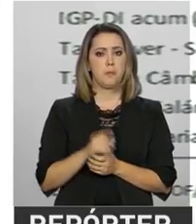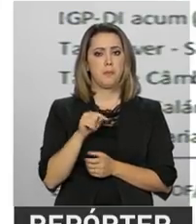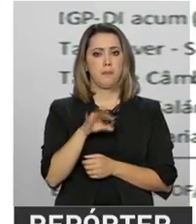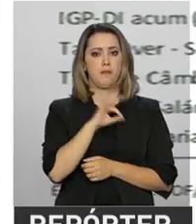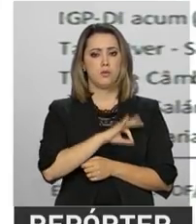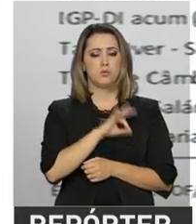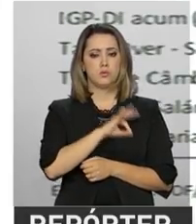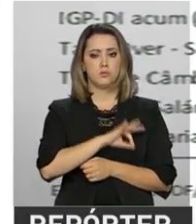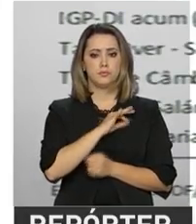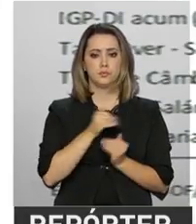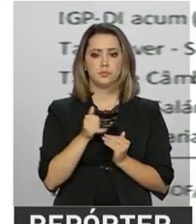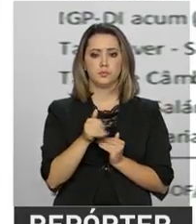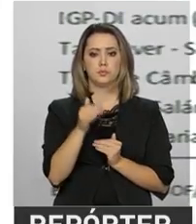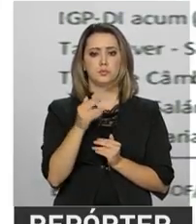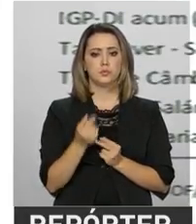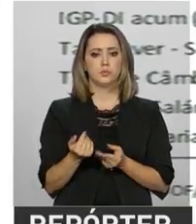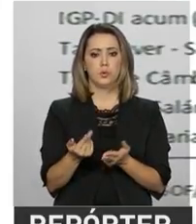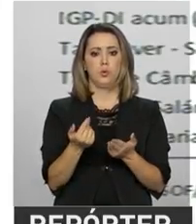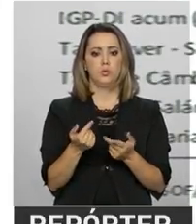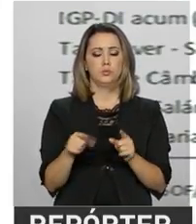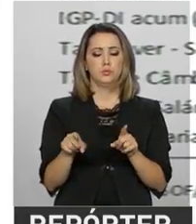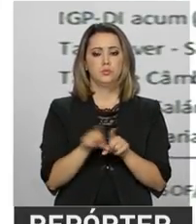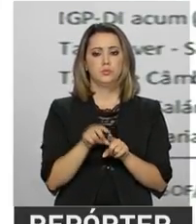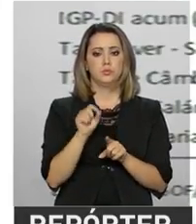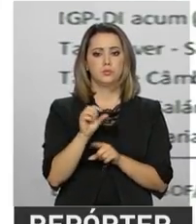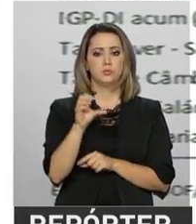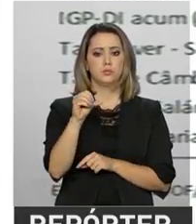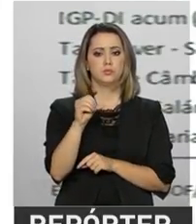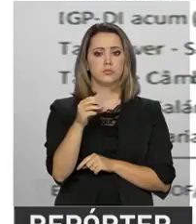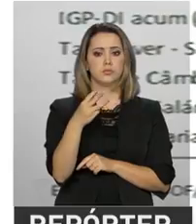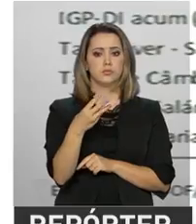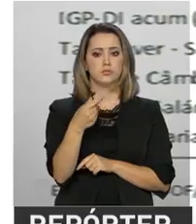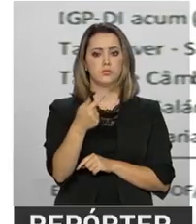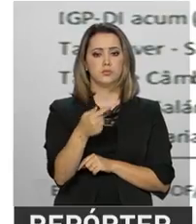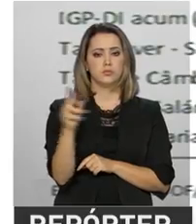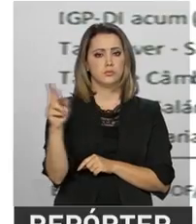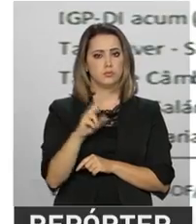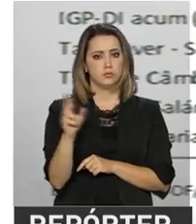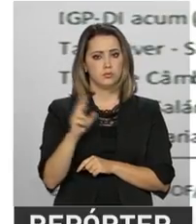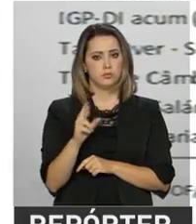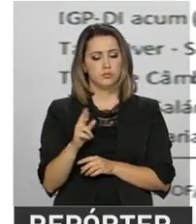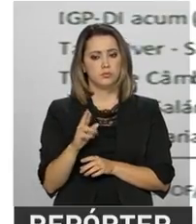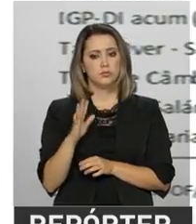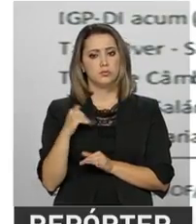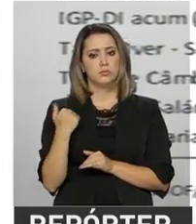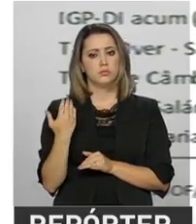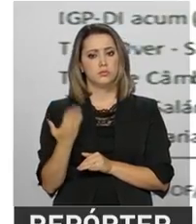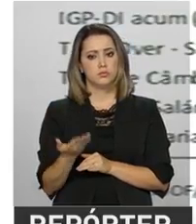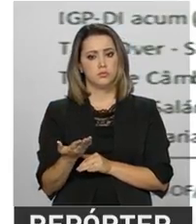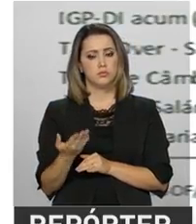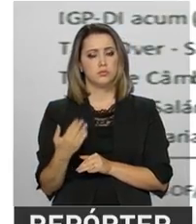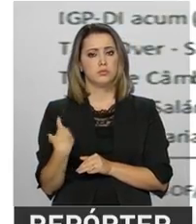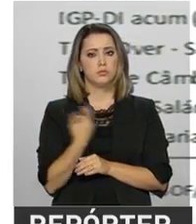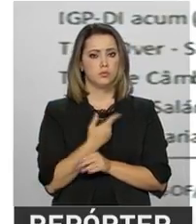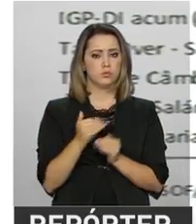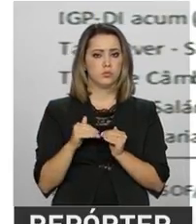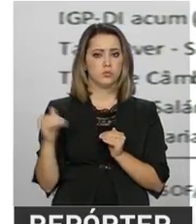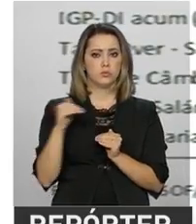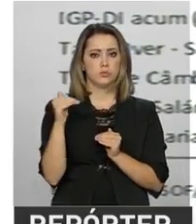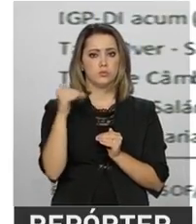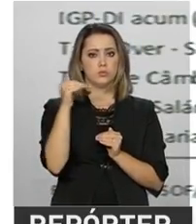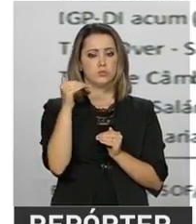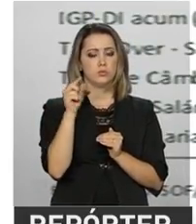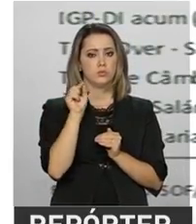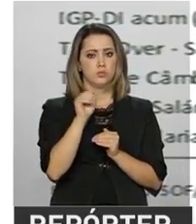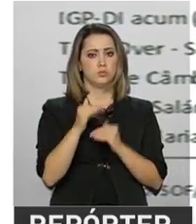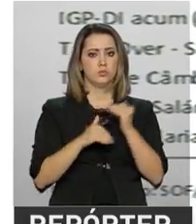mínimo, evidentemente, está mantido em R$ 937,00 e estamos aumentando a